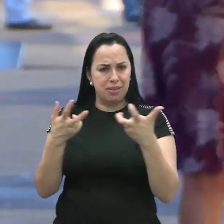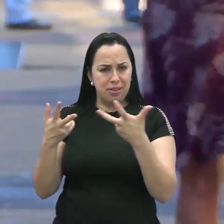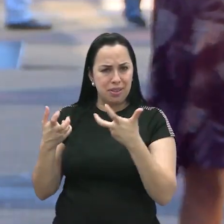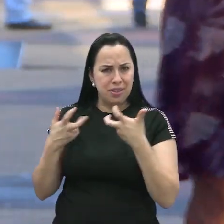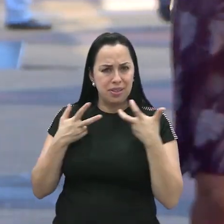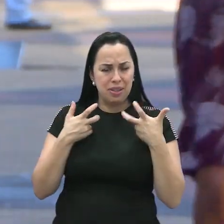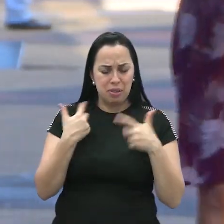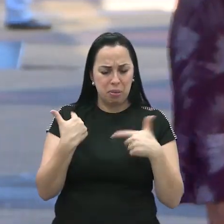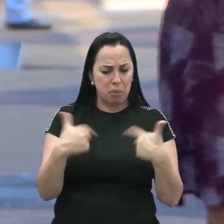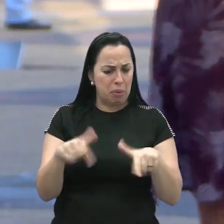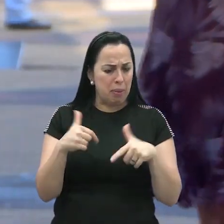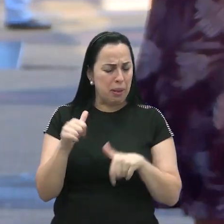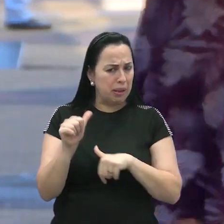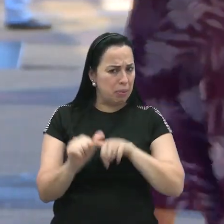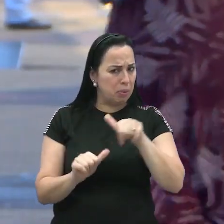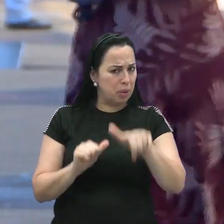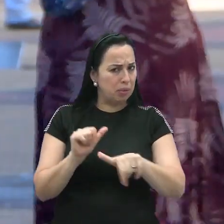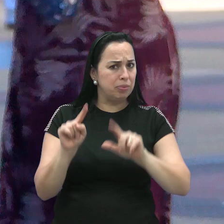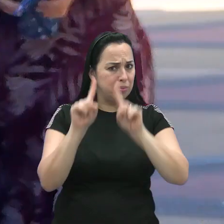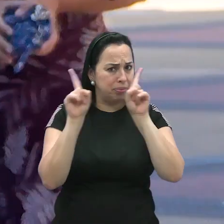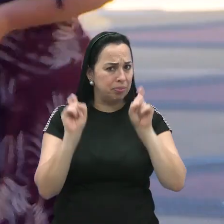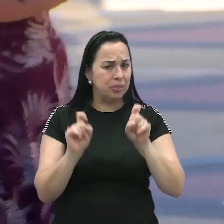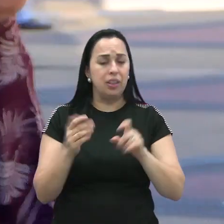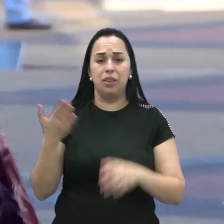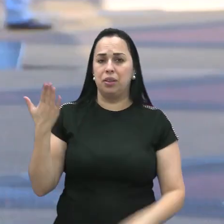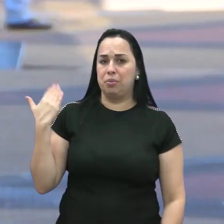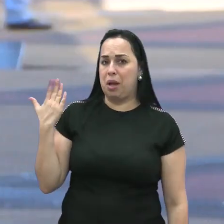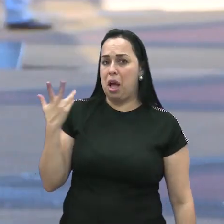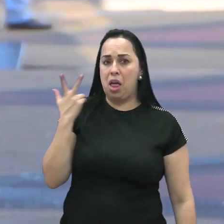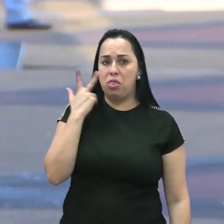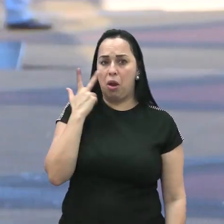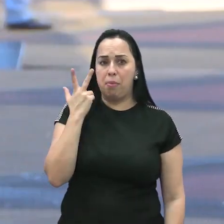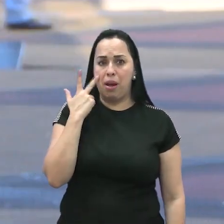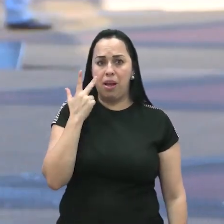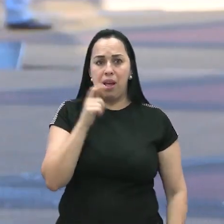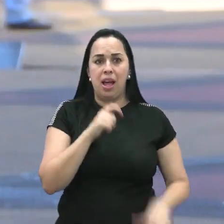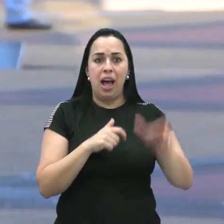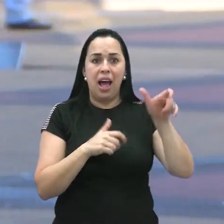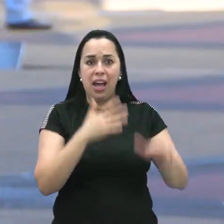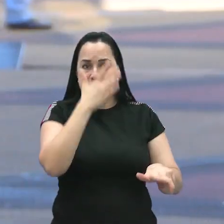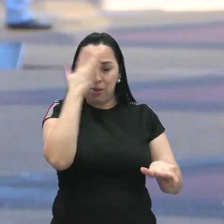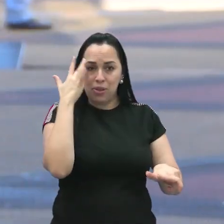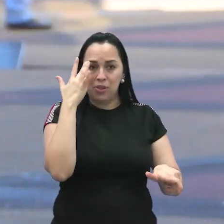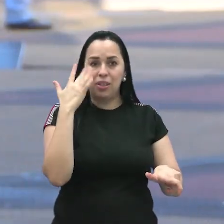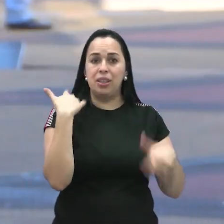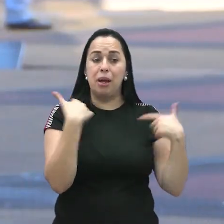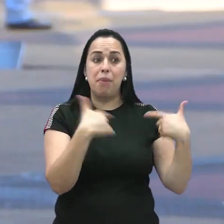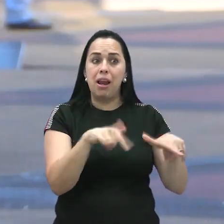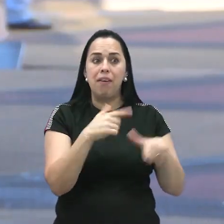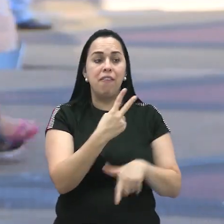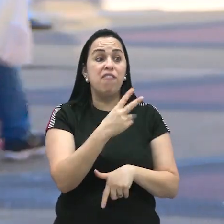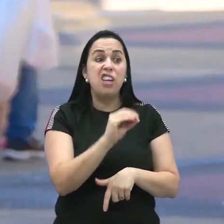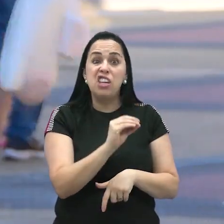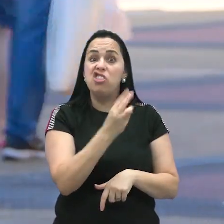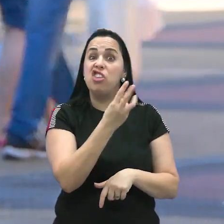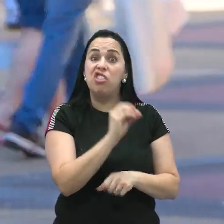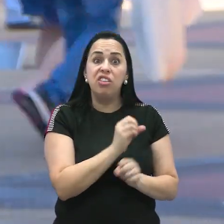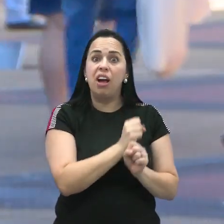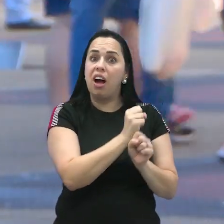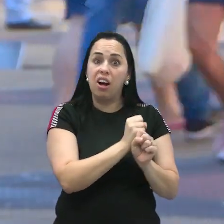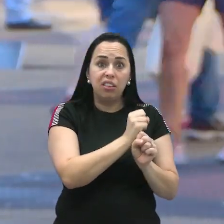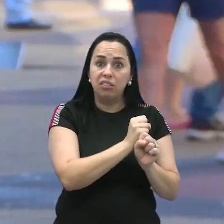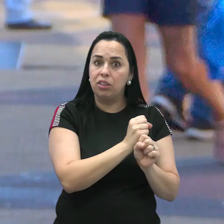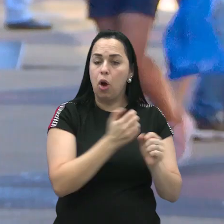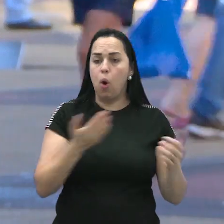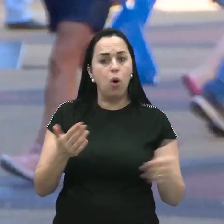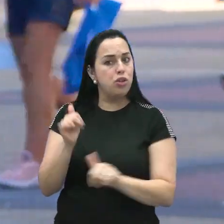que as relações de trabalho têm mudado com o passar dos anos? Antigamente era comum ver pessoas que trabalhavam por 20 e 30 anos numa mesma empresa, mas hoje